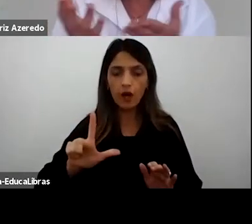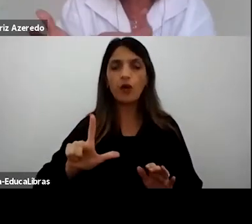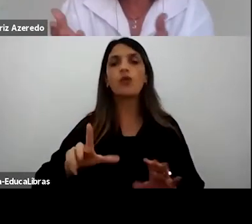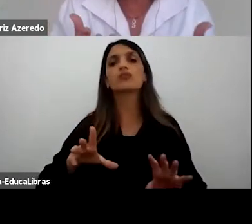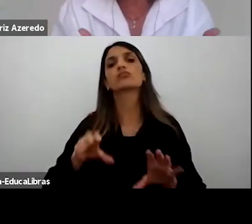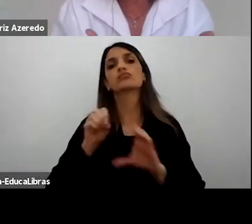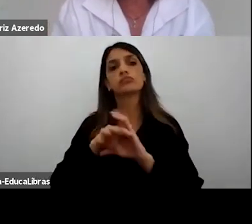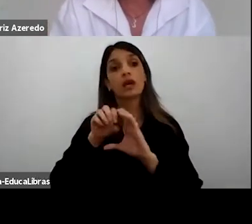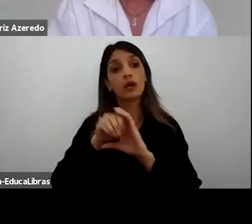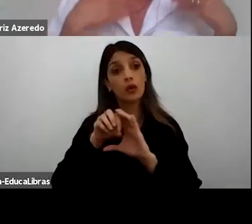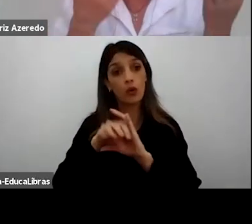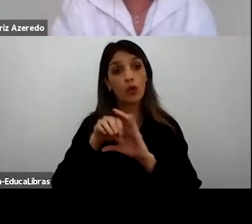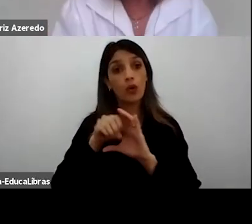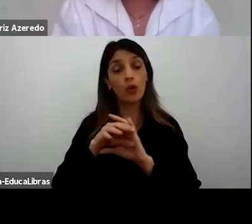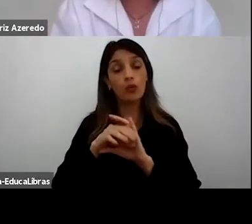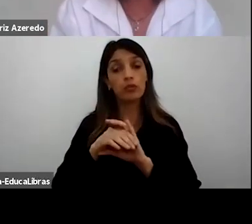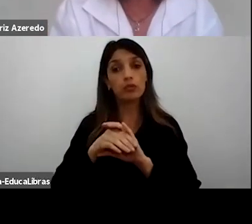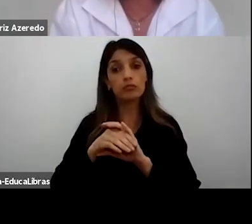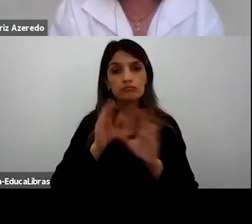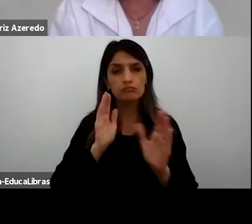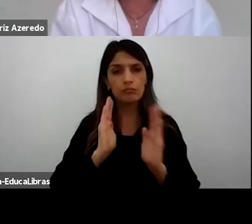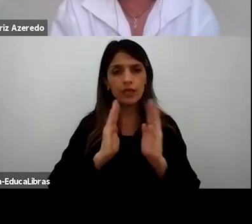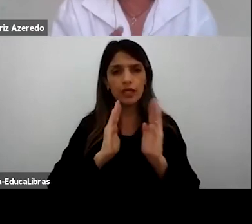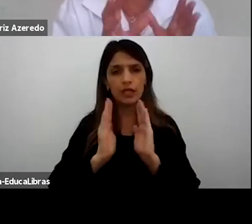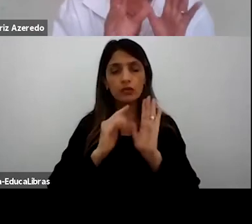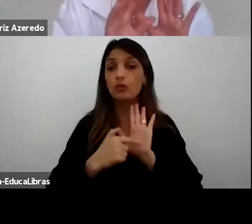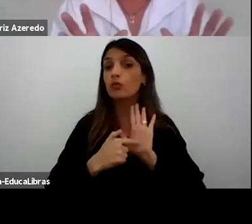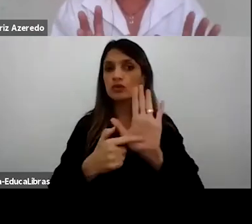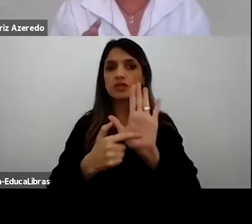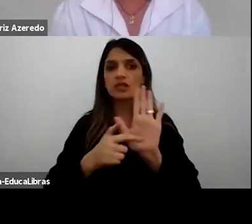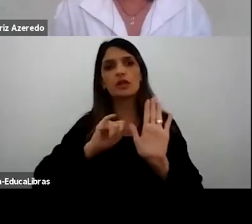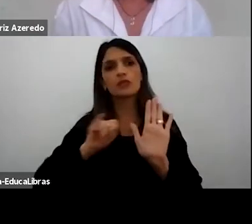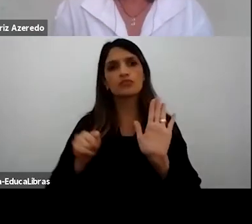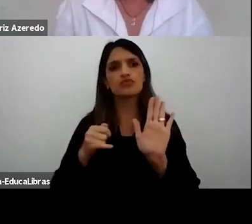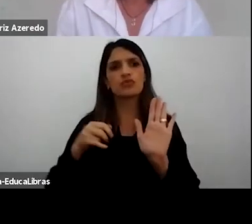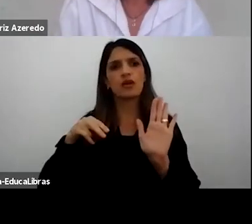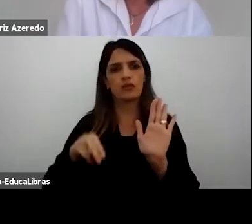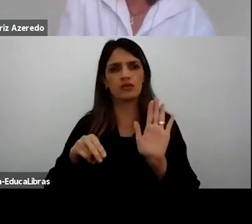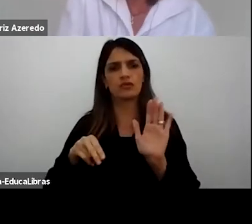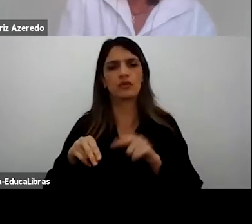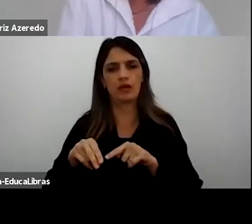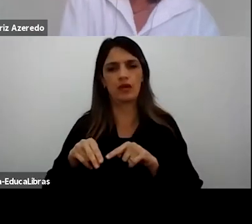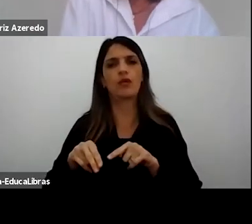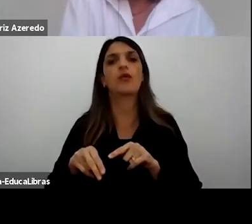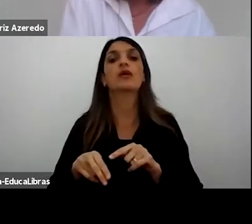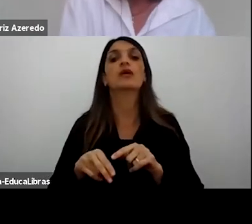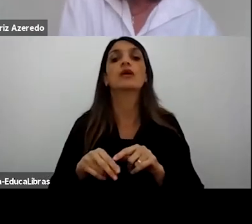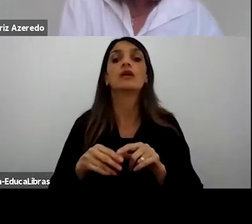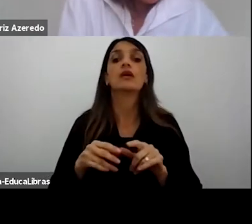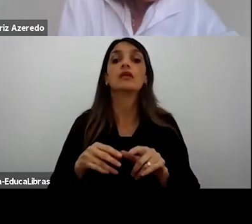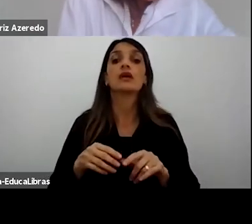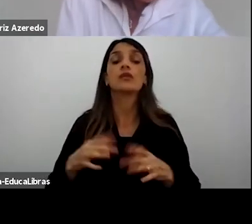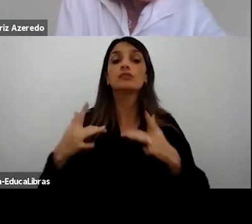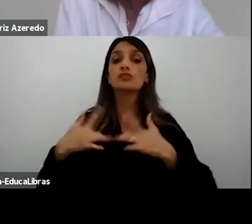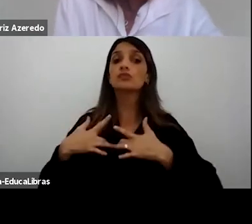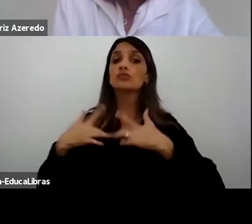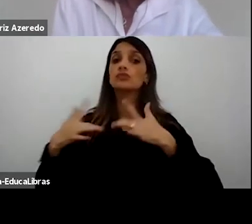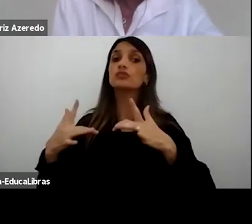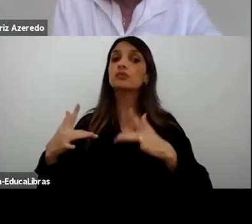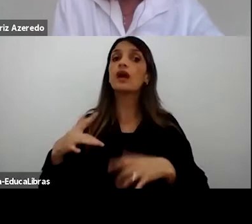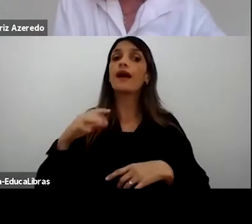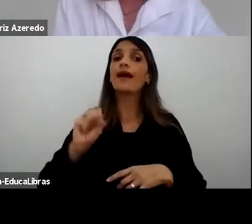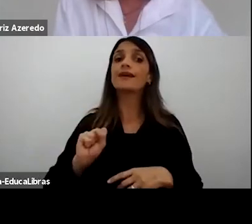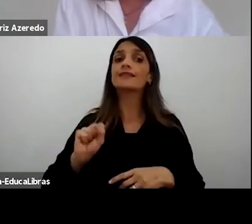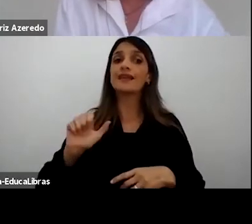notícias de como estão doando e aparecer no Jornal Nacional. Né? Então, esse Solidariedade S.A. também, eu acho que é para ser comemorado,